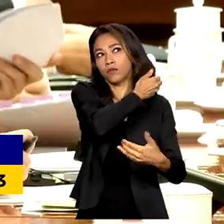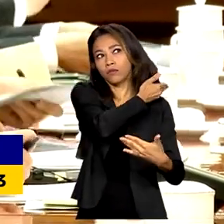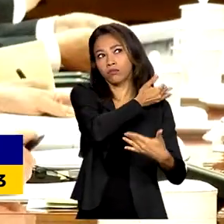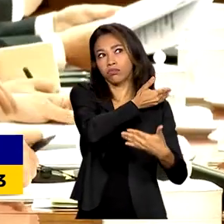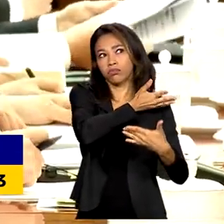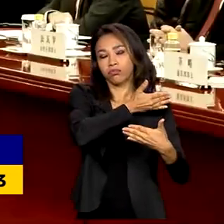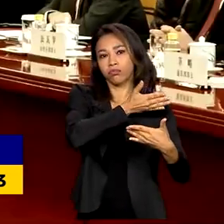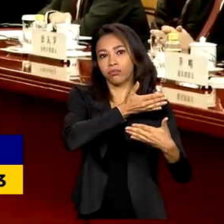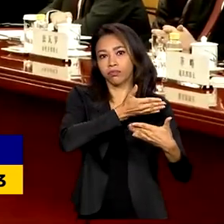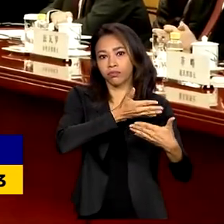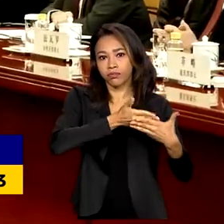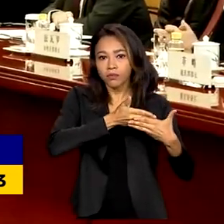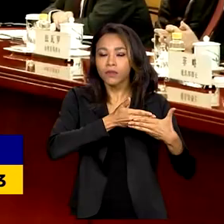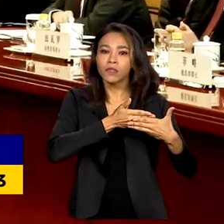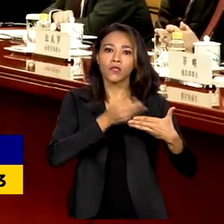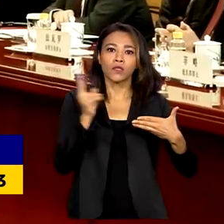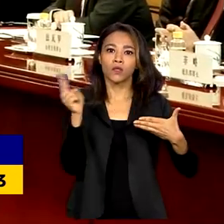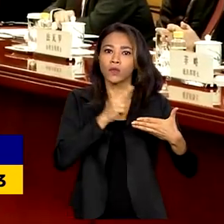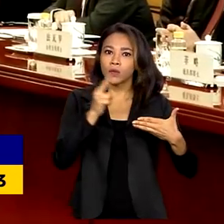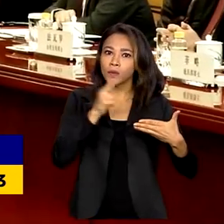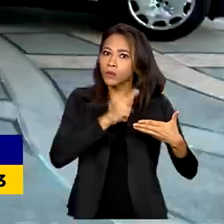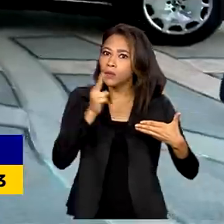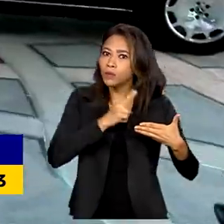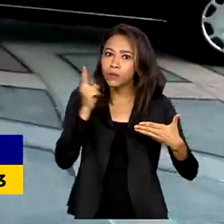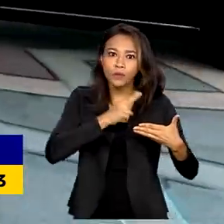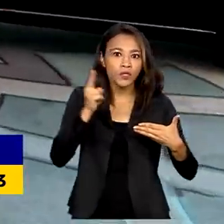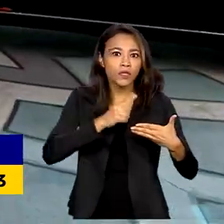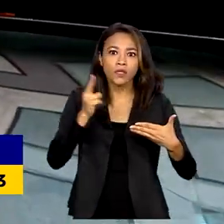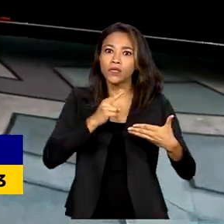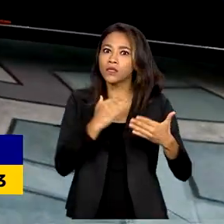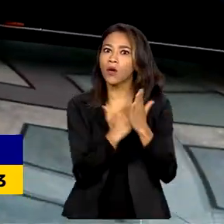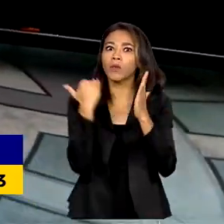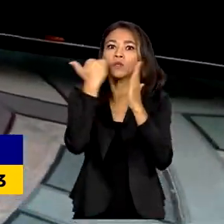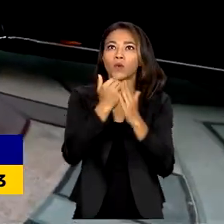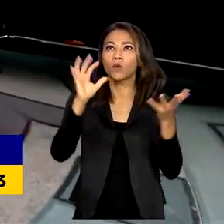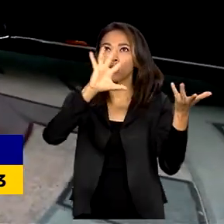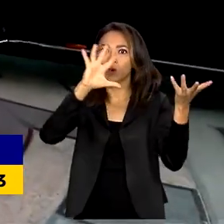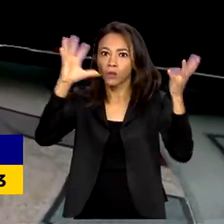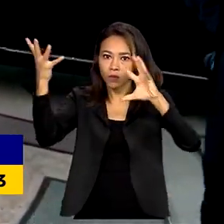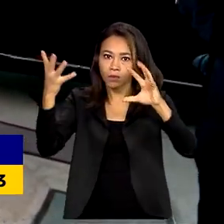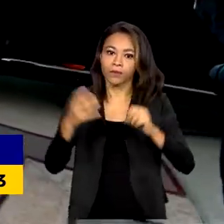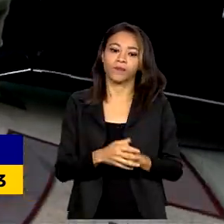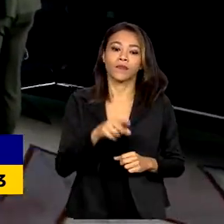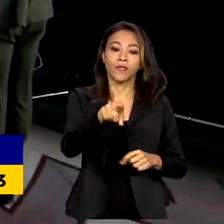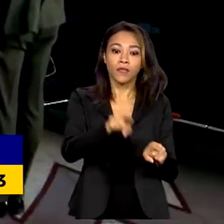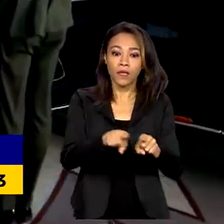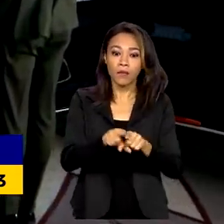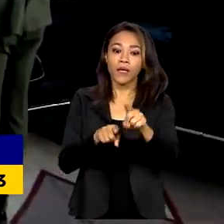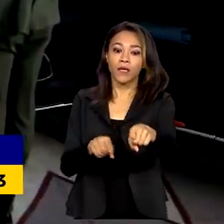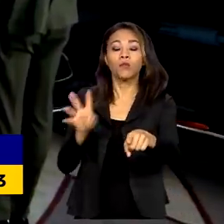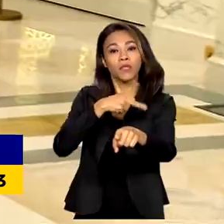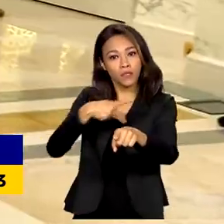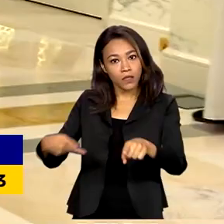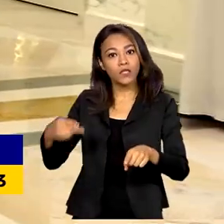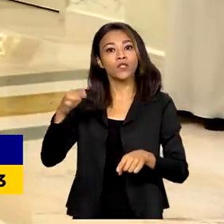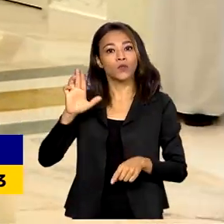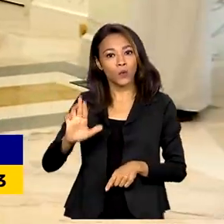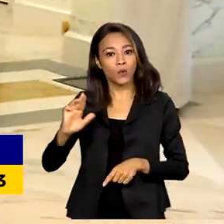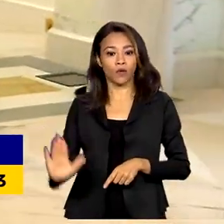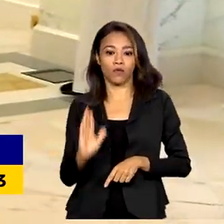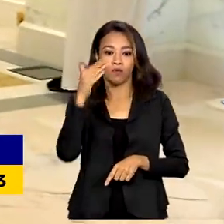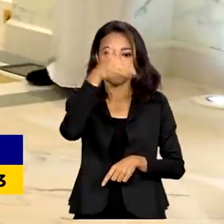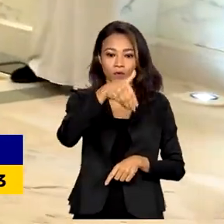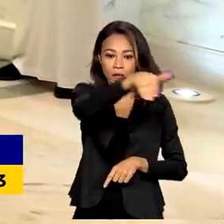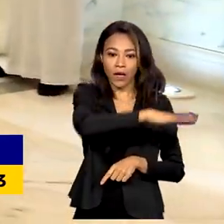percepção de emergência climática aumentou muito. A questão ambiental também foi foco na passagem de Lula por Abu Dhabi, um dos